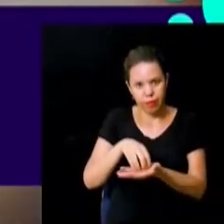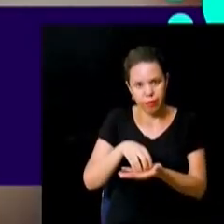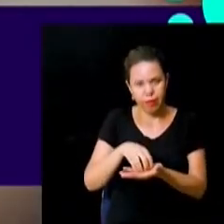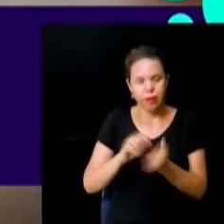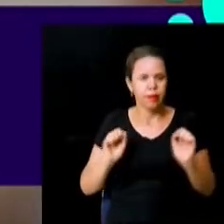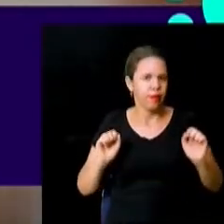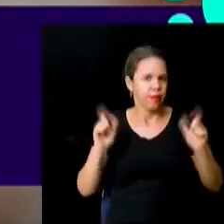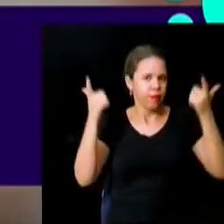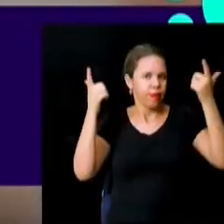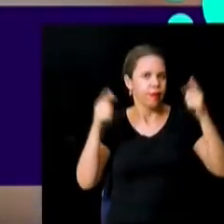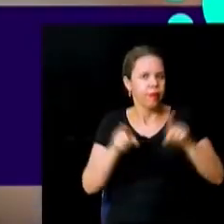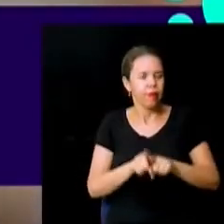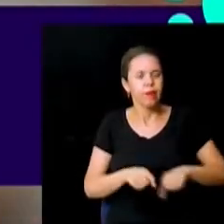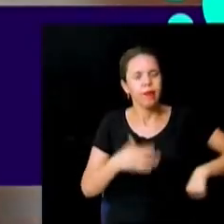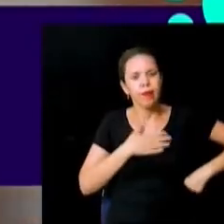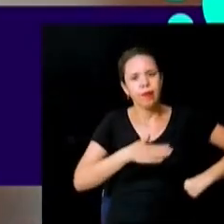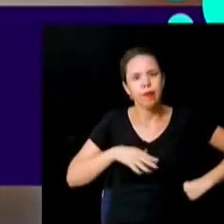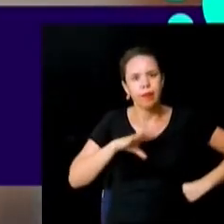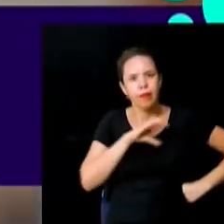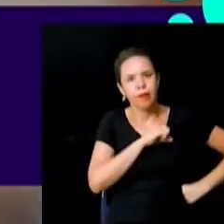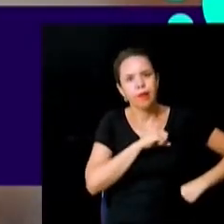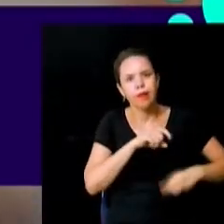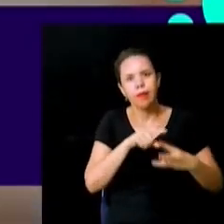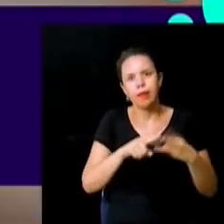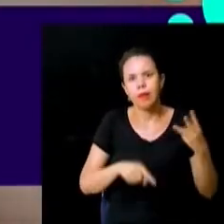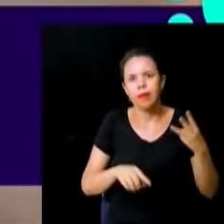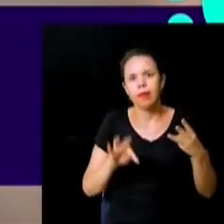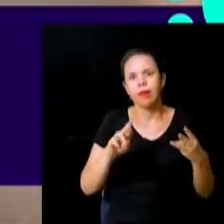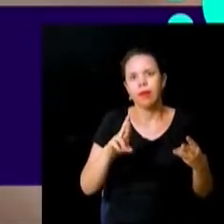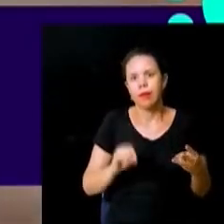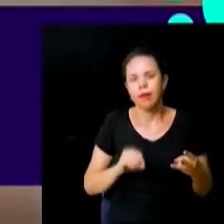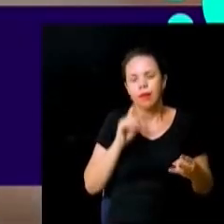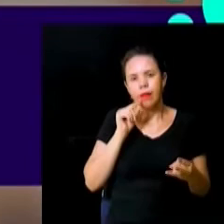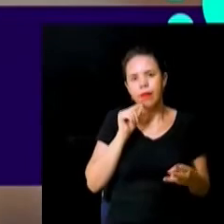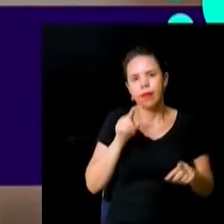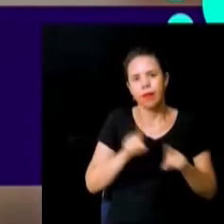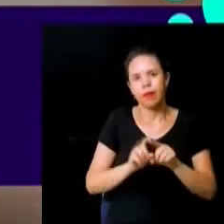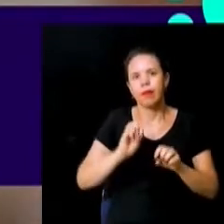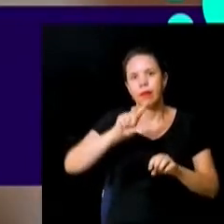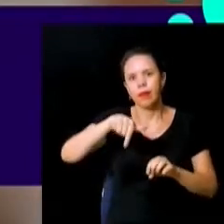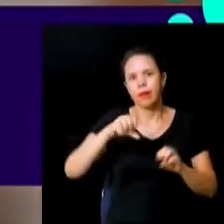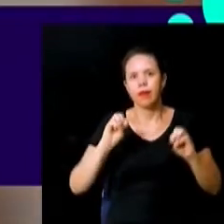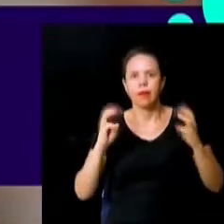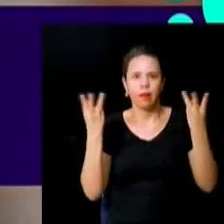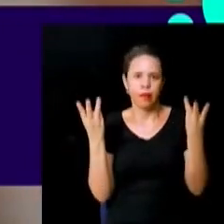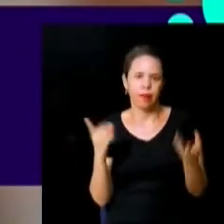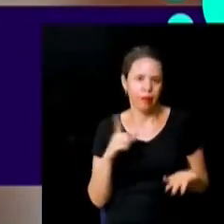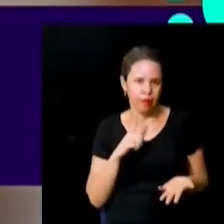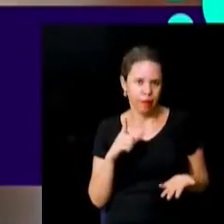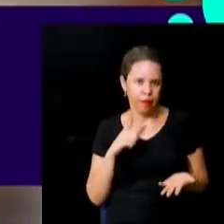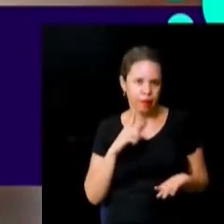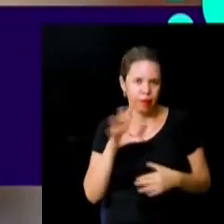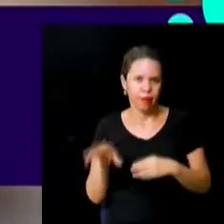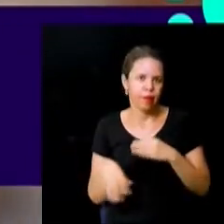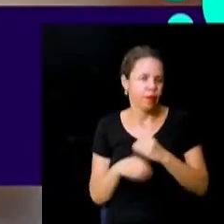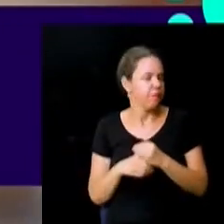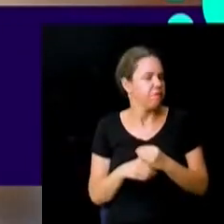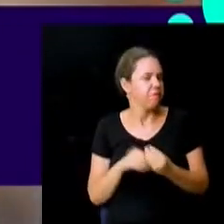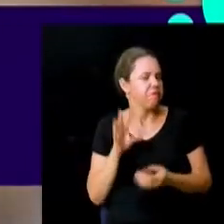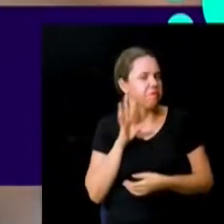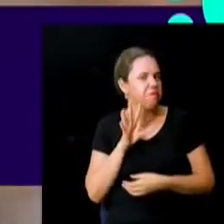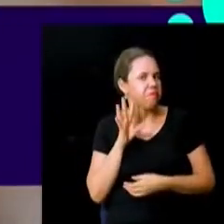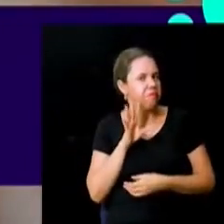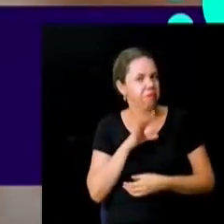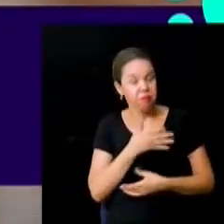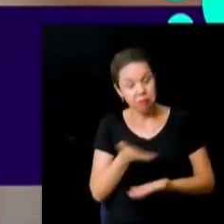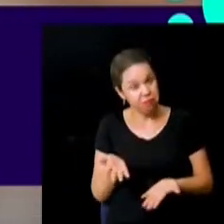Fala Mansa não, tem os caras que eu amo do Trio Sabiá fazendo um showzaço e logo após Fala Mansa complementando a festa.